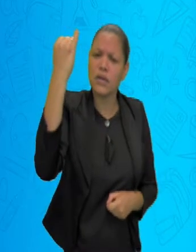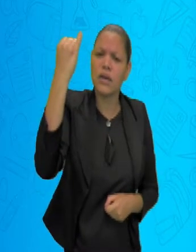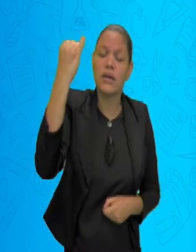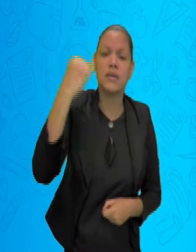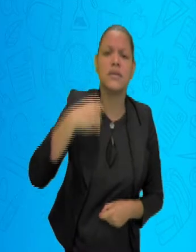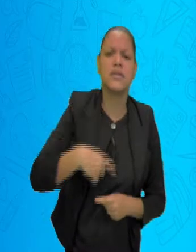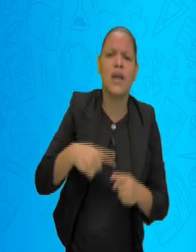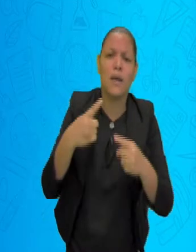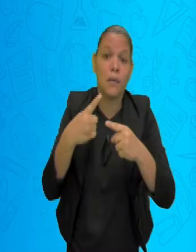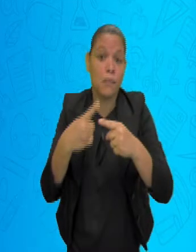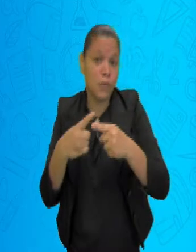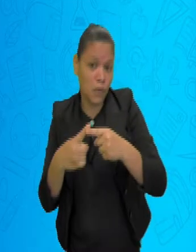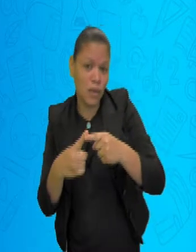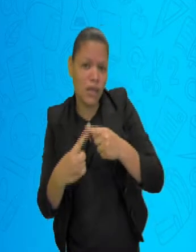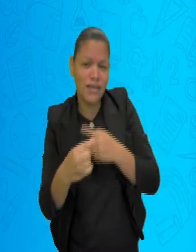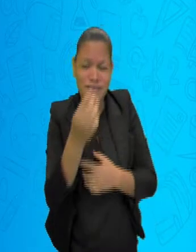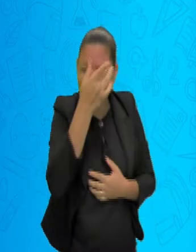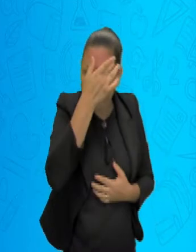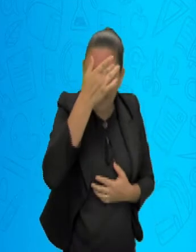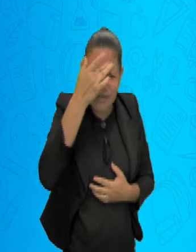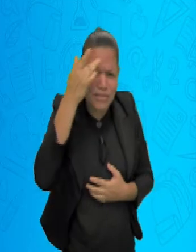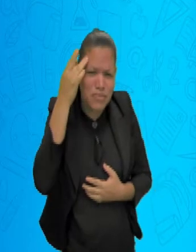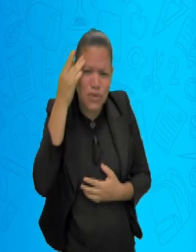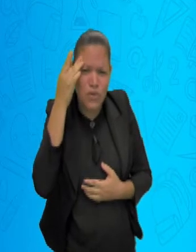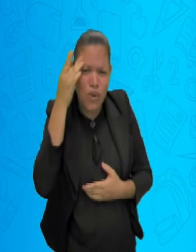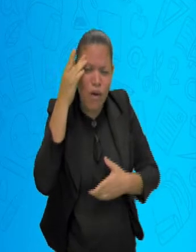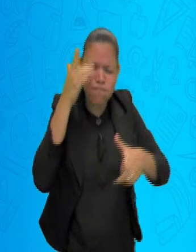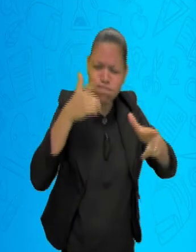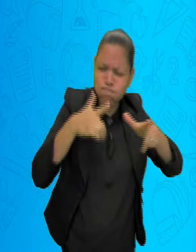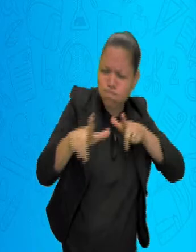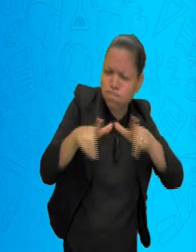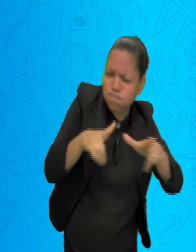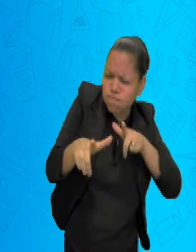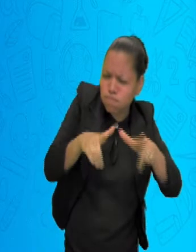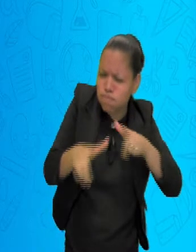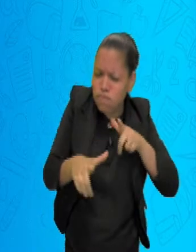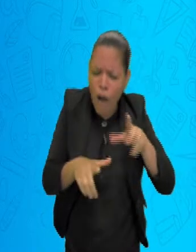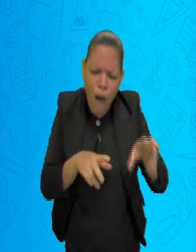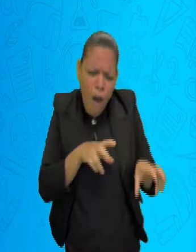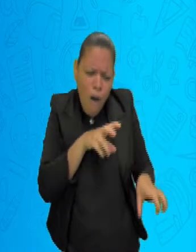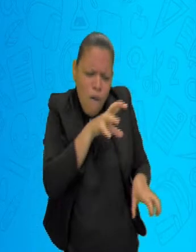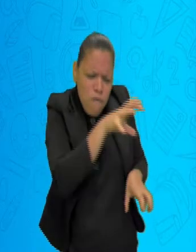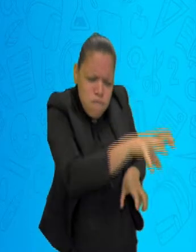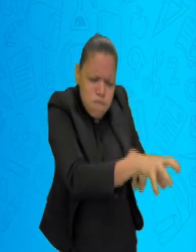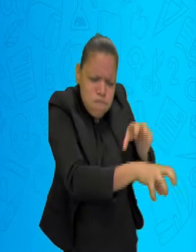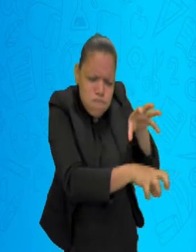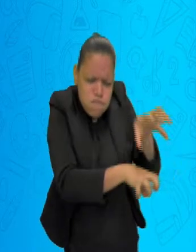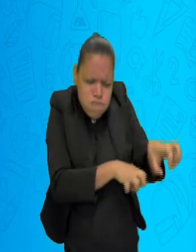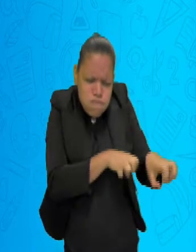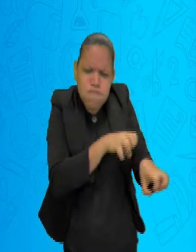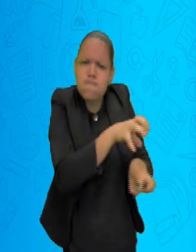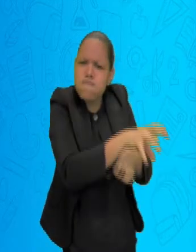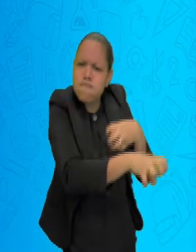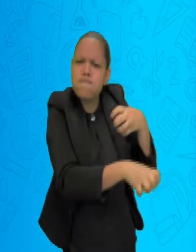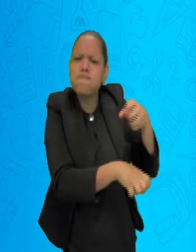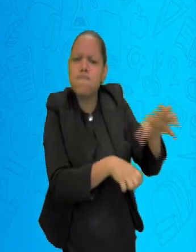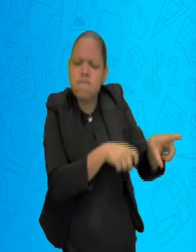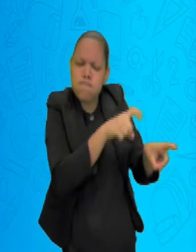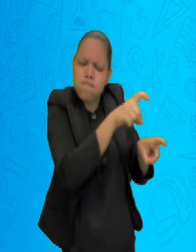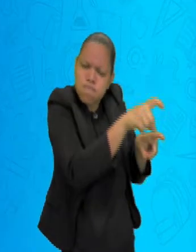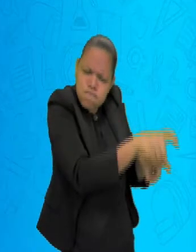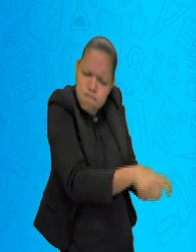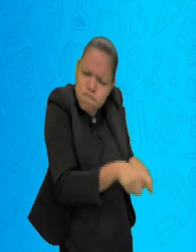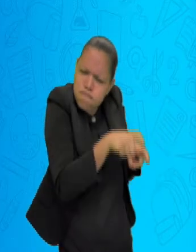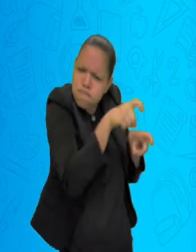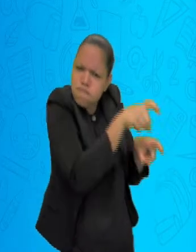meio do plantio e da criação de animais de corte em larga escala. Então, a agropecuária, como